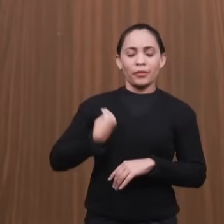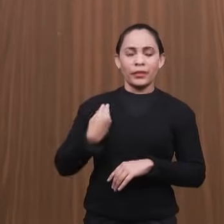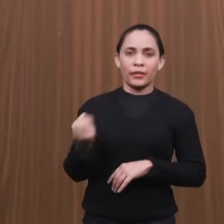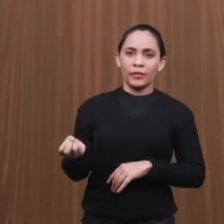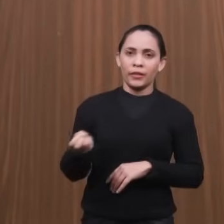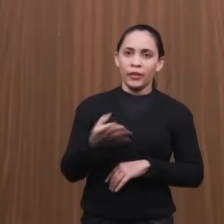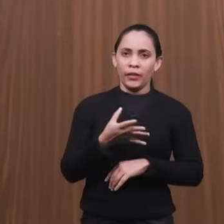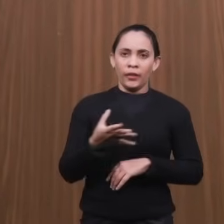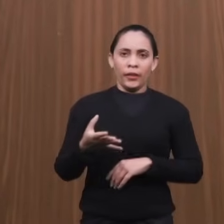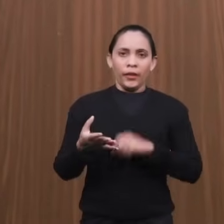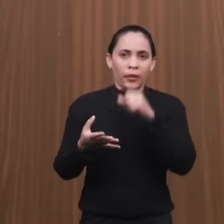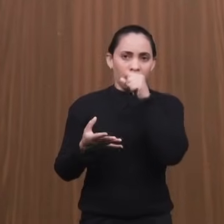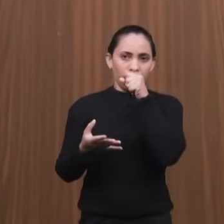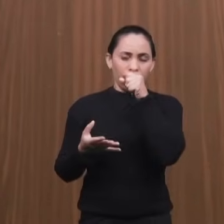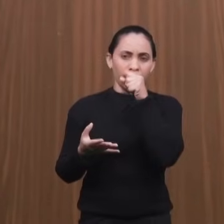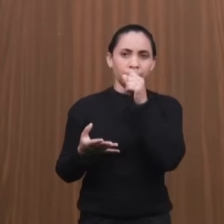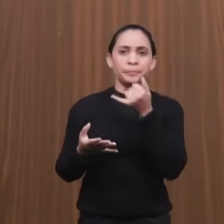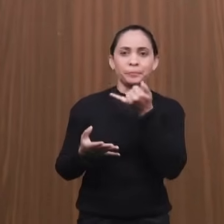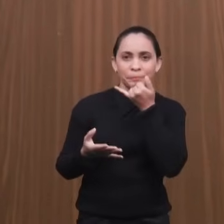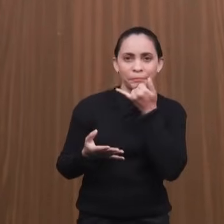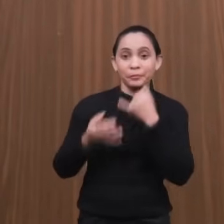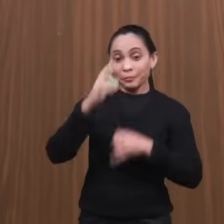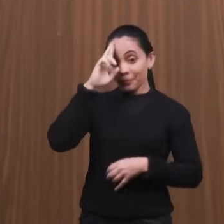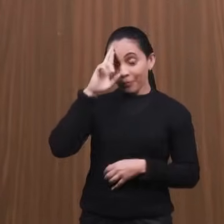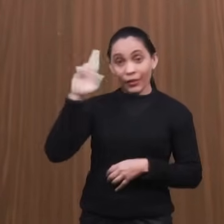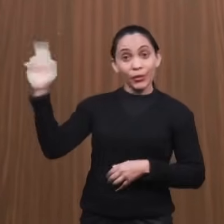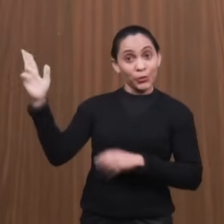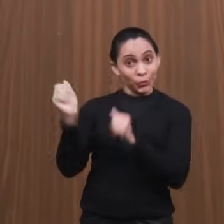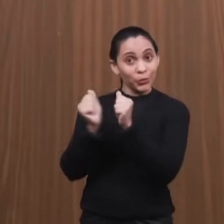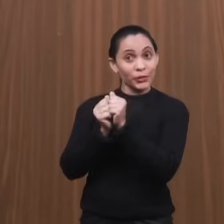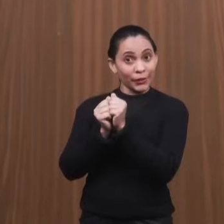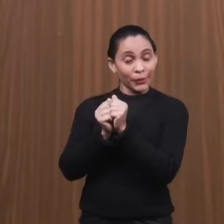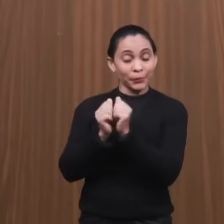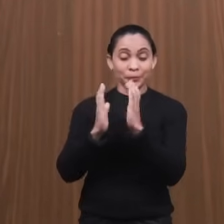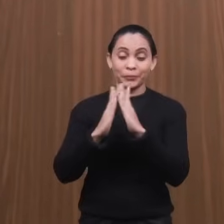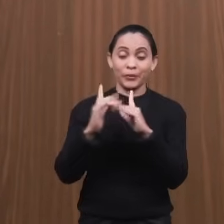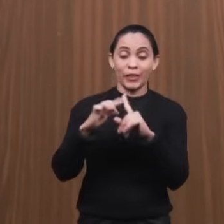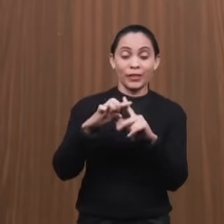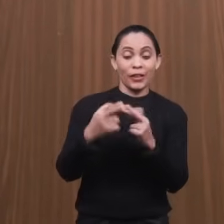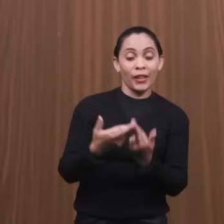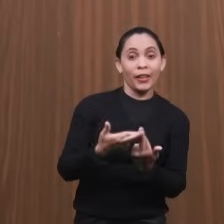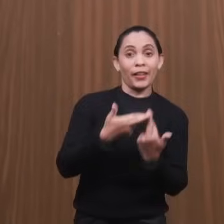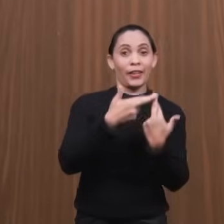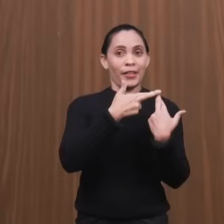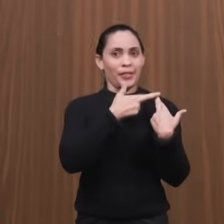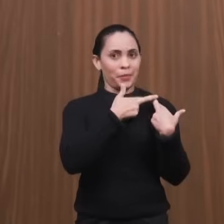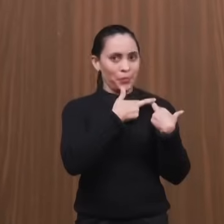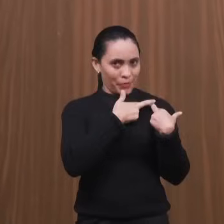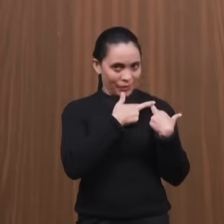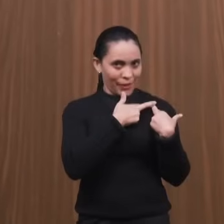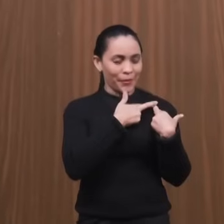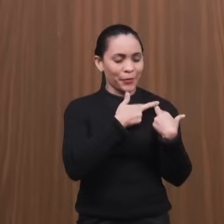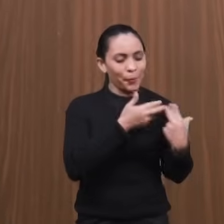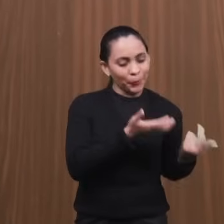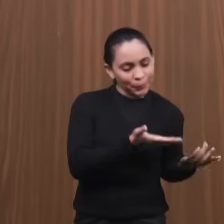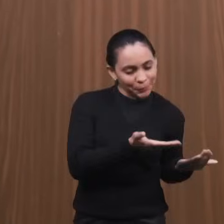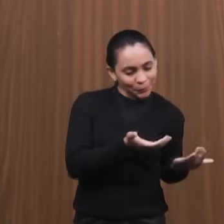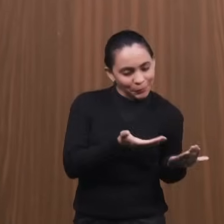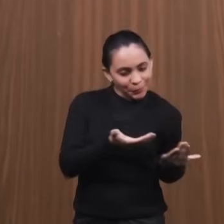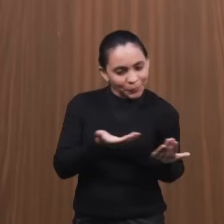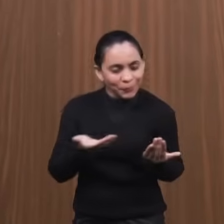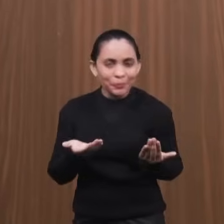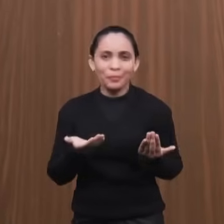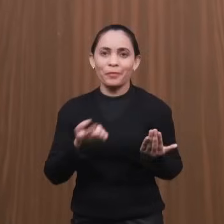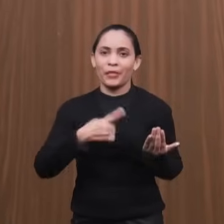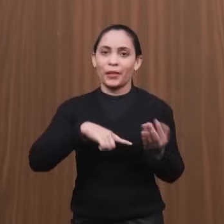vida com o Senhor. A igreja é responsável por isso, por recebê-los e através